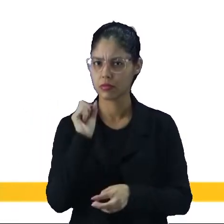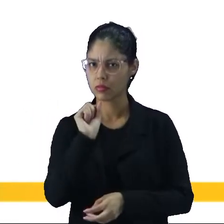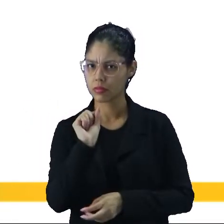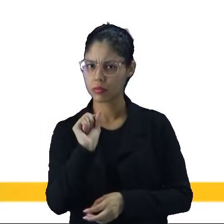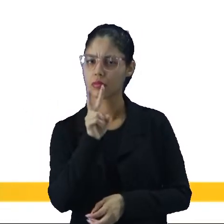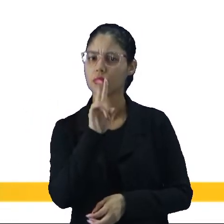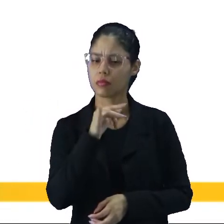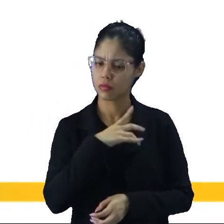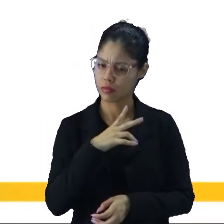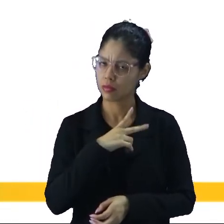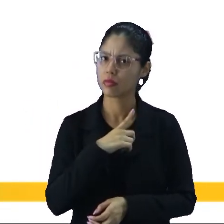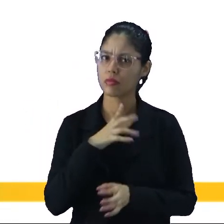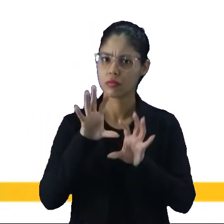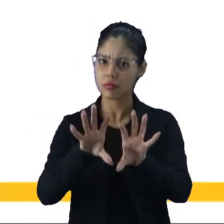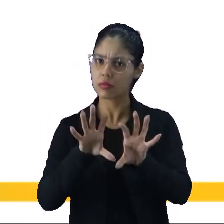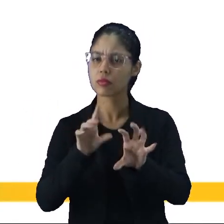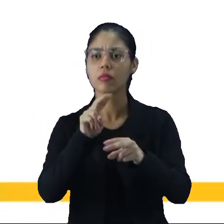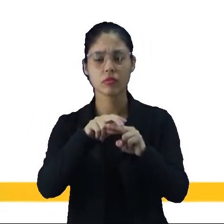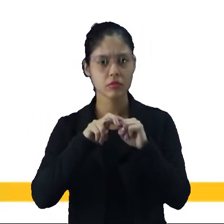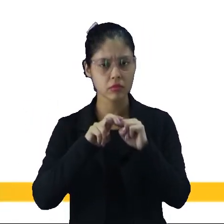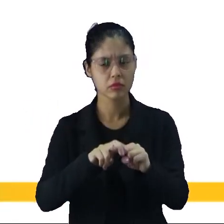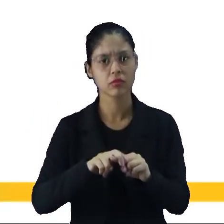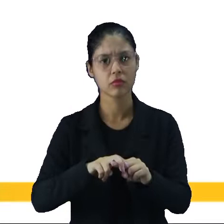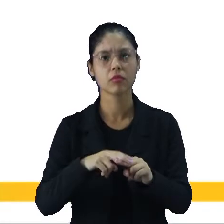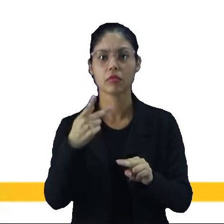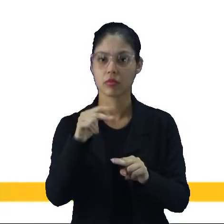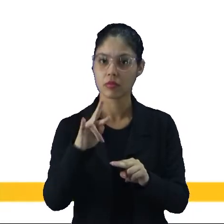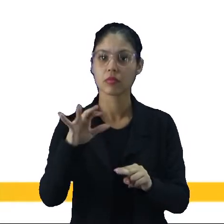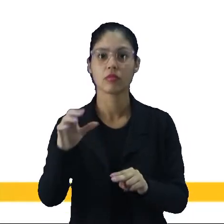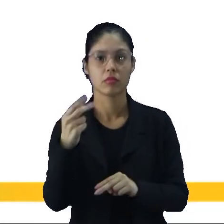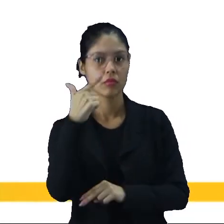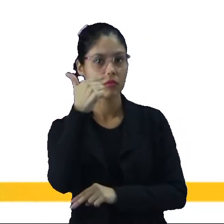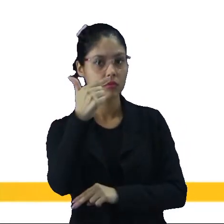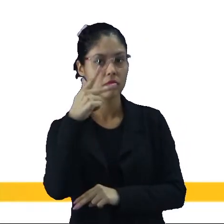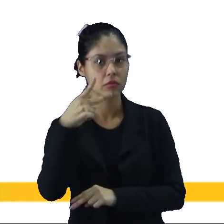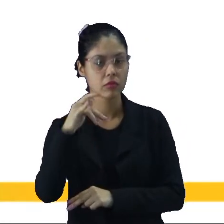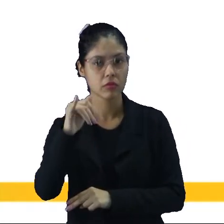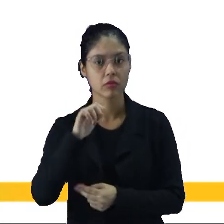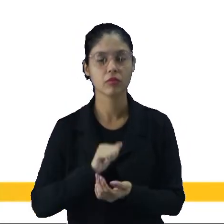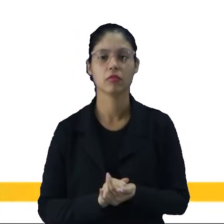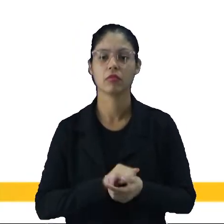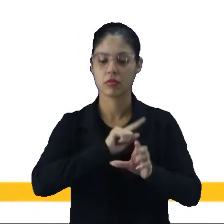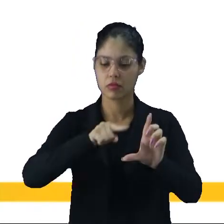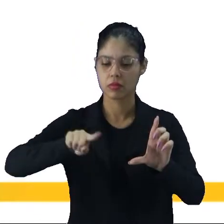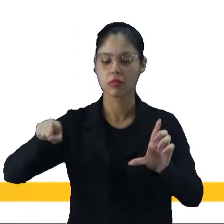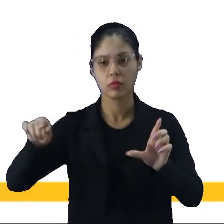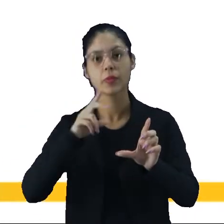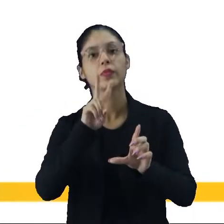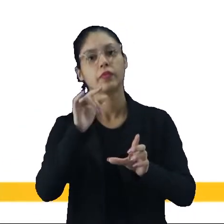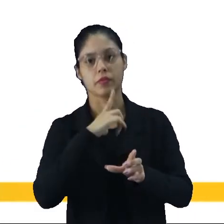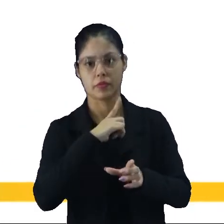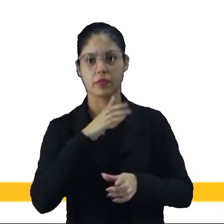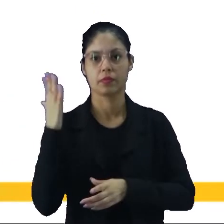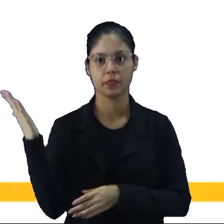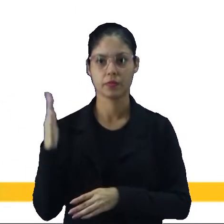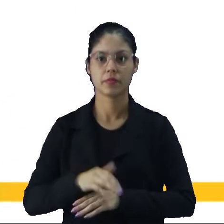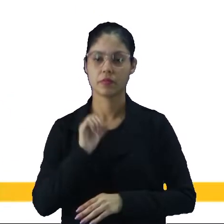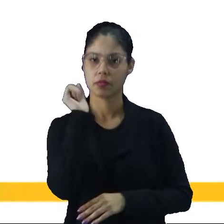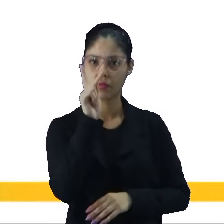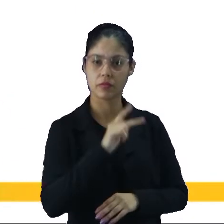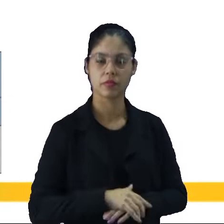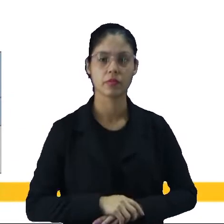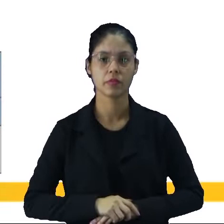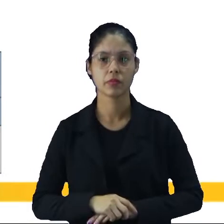vai ter esse comportamento. Então, por isso que o período dela é 2π. A cada uma volta, ela vai ter esse comportamento aqui.